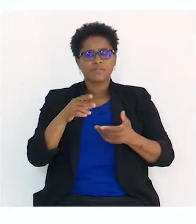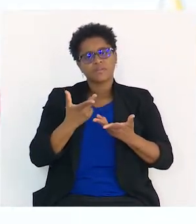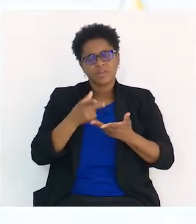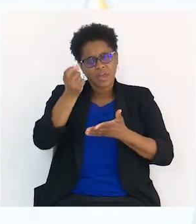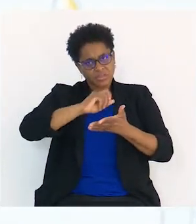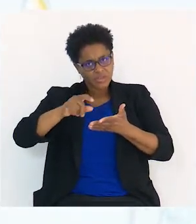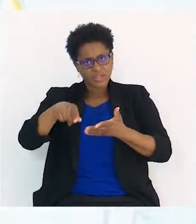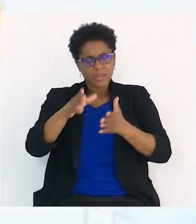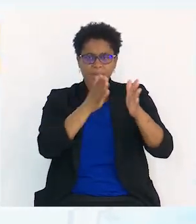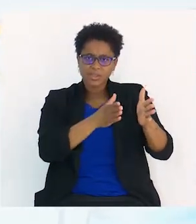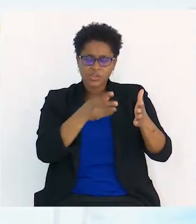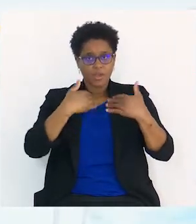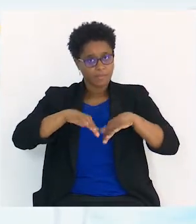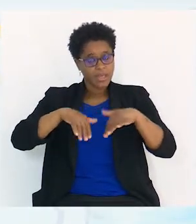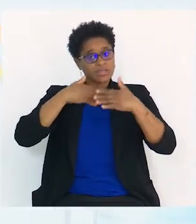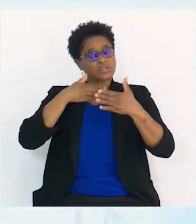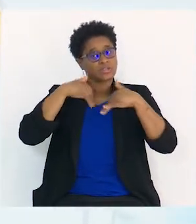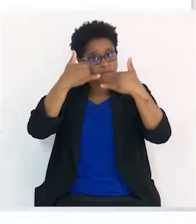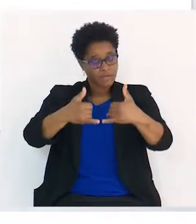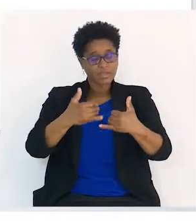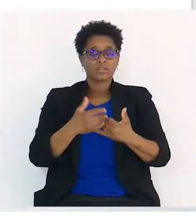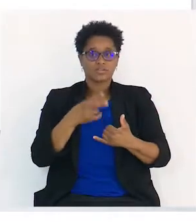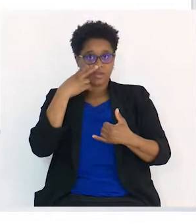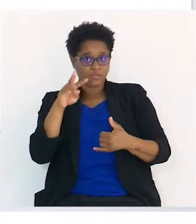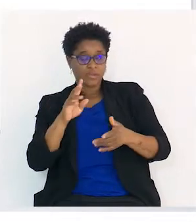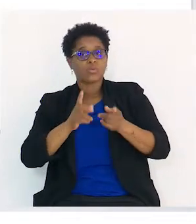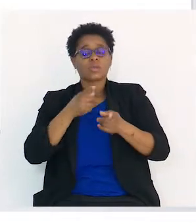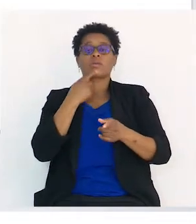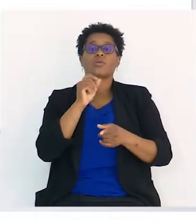partícula, tá bem? Continuando.